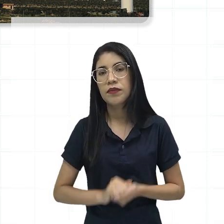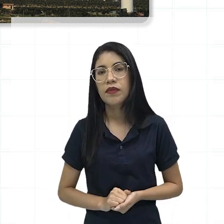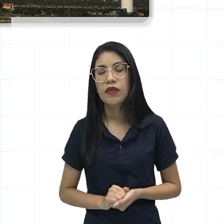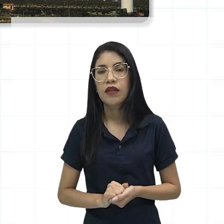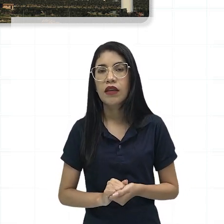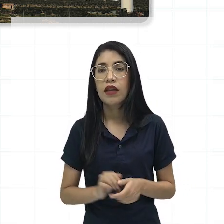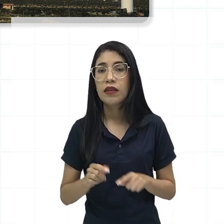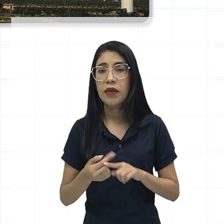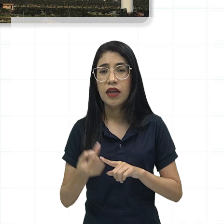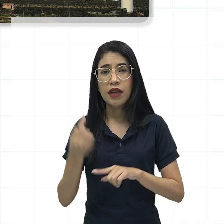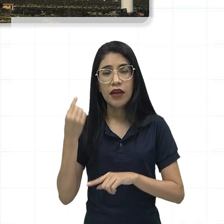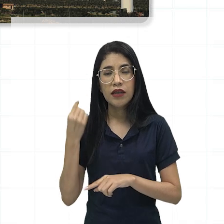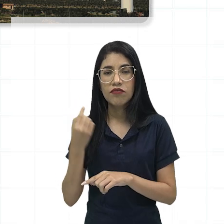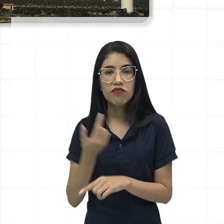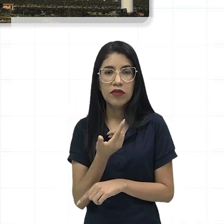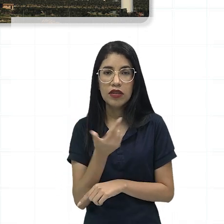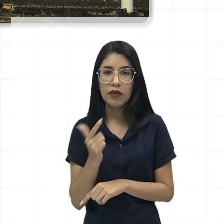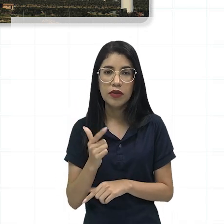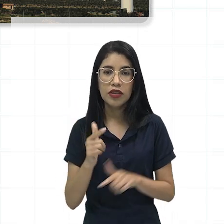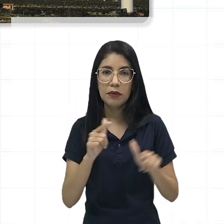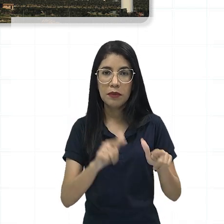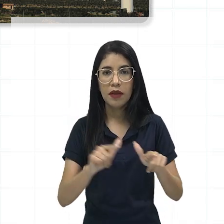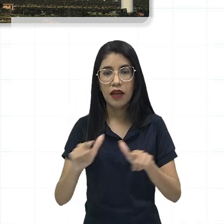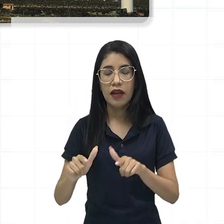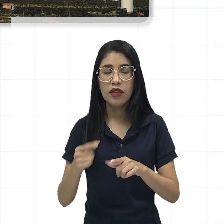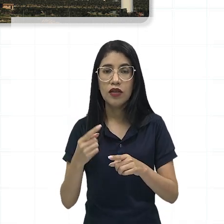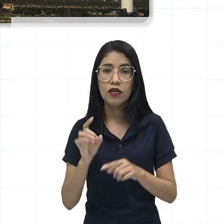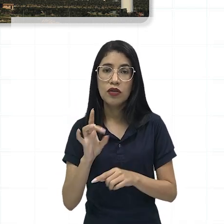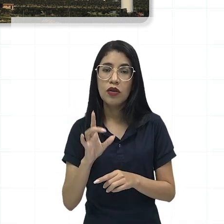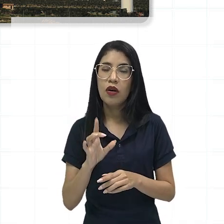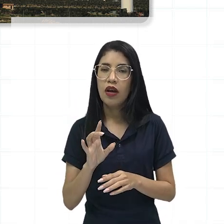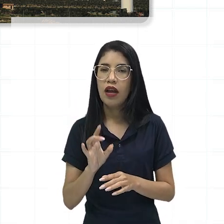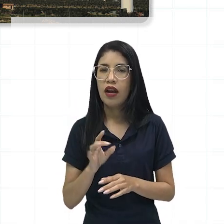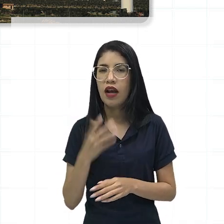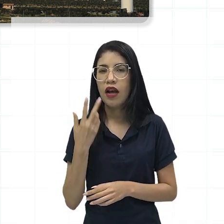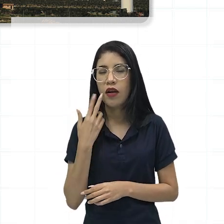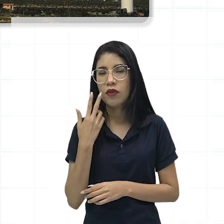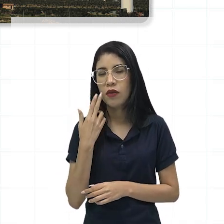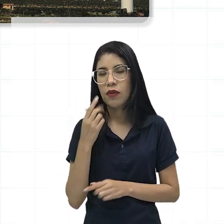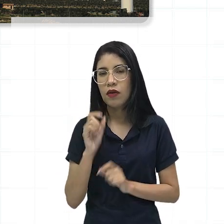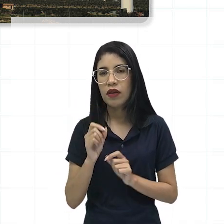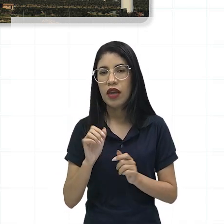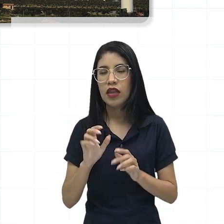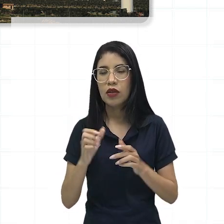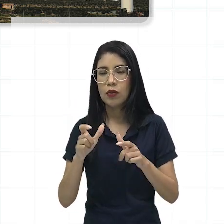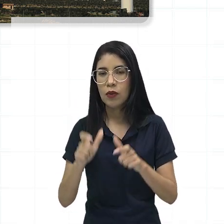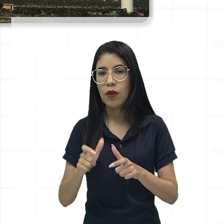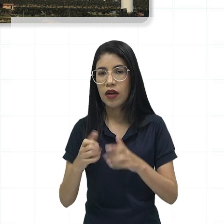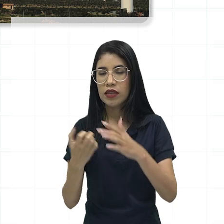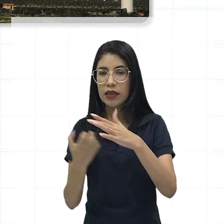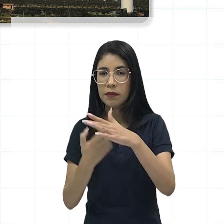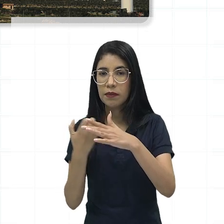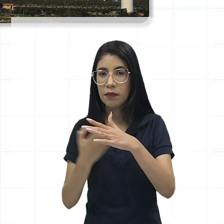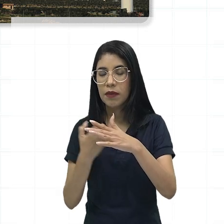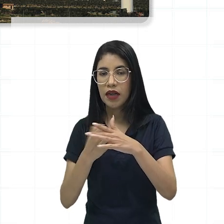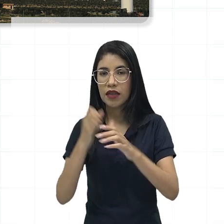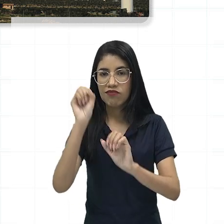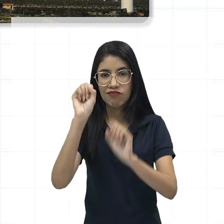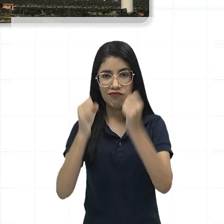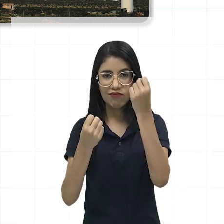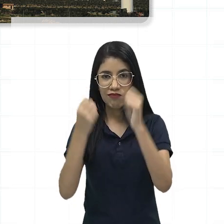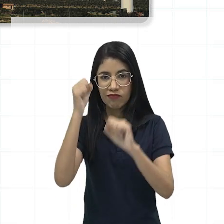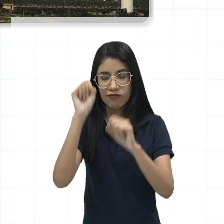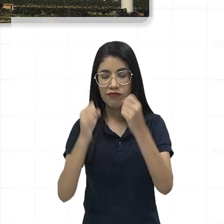que há algum tempo atrás essas placas elas só eram visualizadas em empresas, em indústrias,